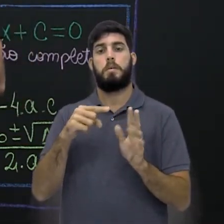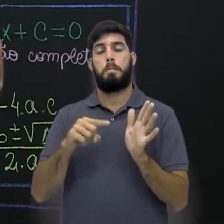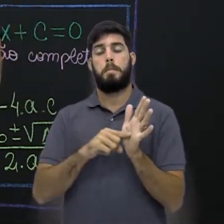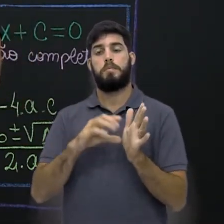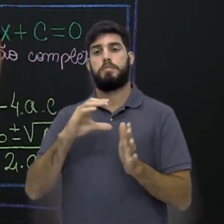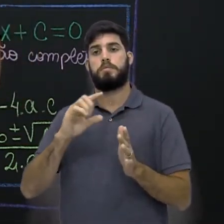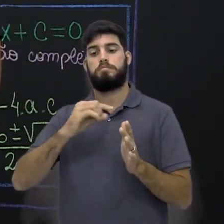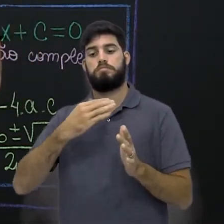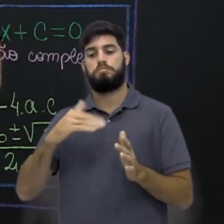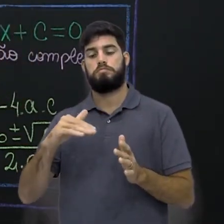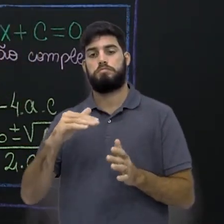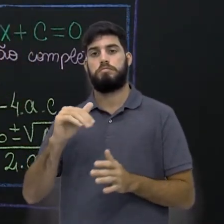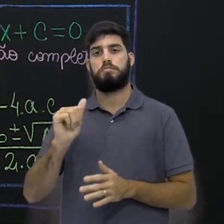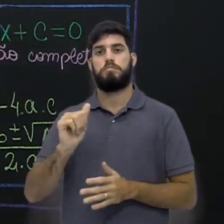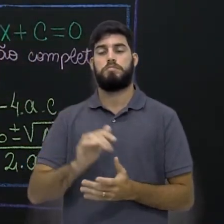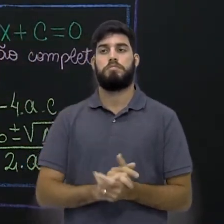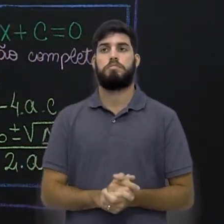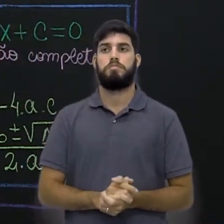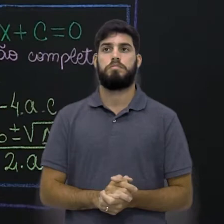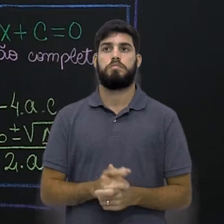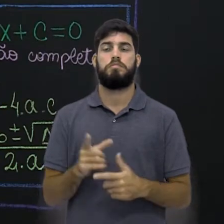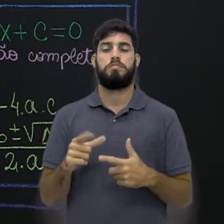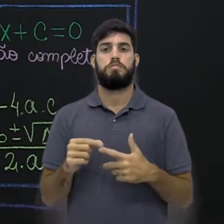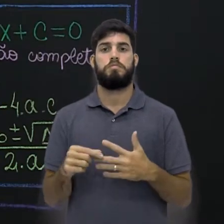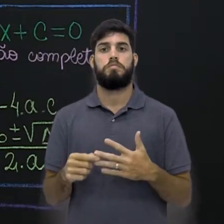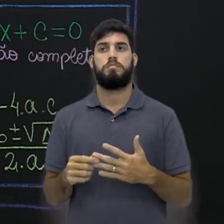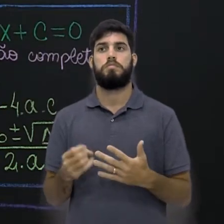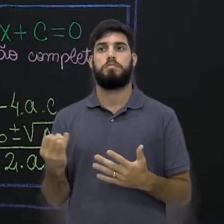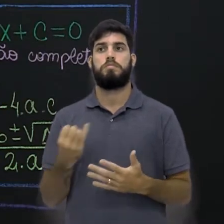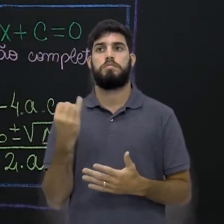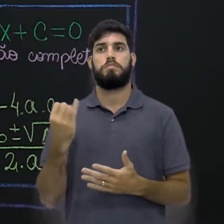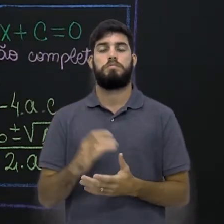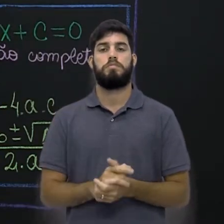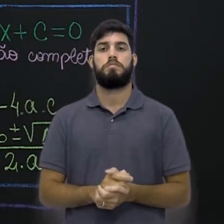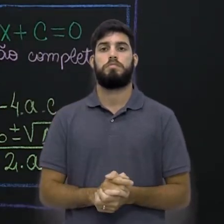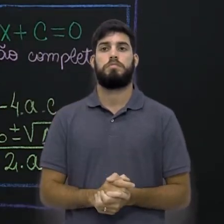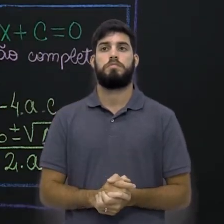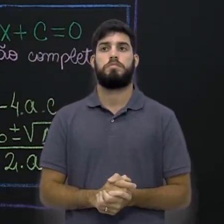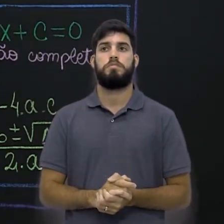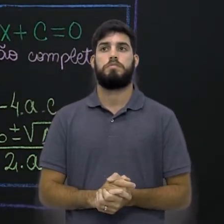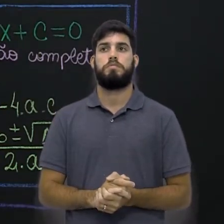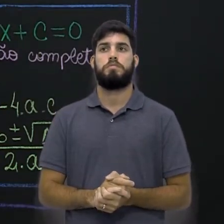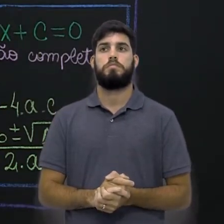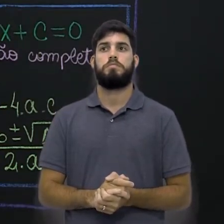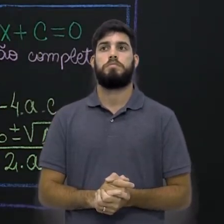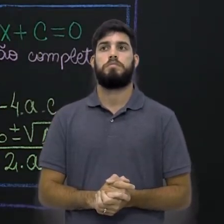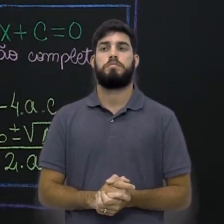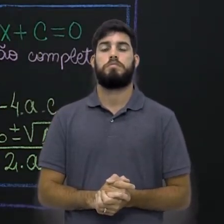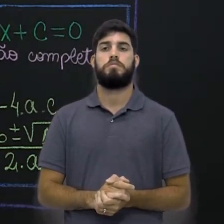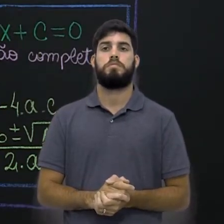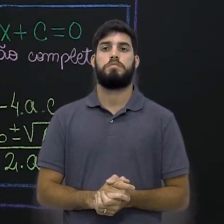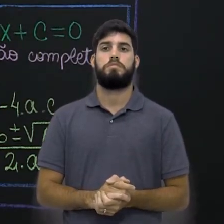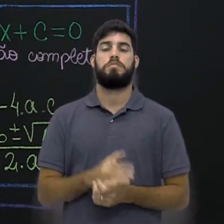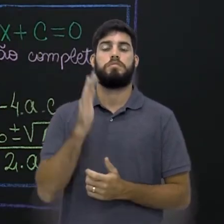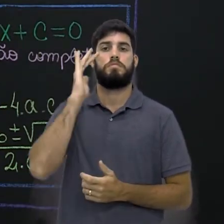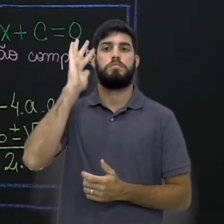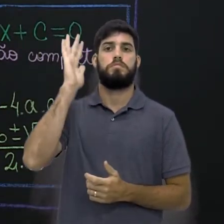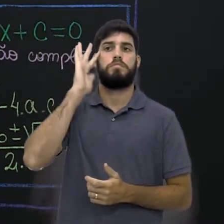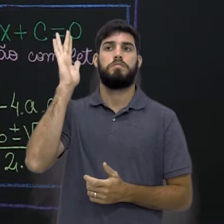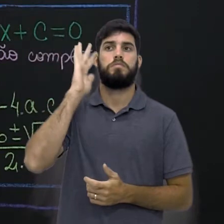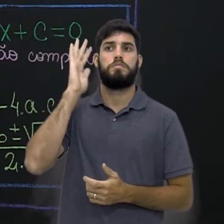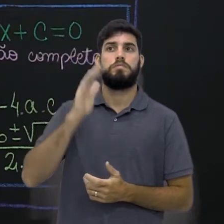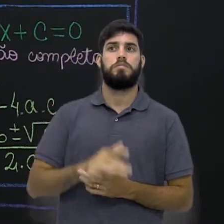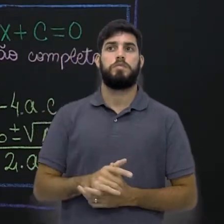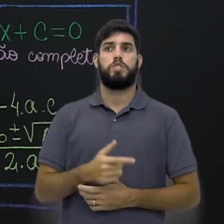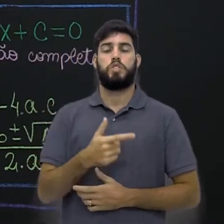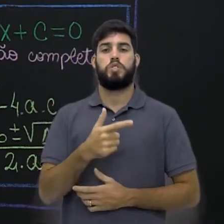sobre a. Detalhe importante, tá? Vamos lá aqui, colocar dois exemplos para ti. Vamos supor que eu tenha 2x